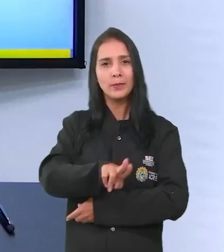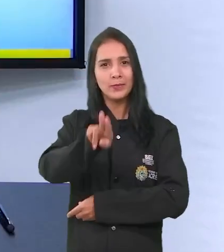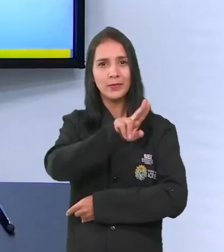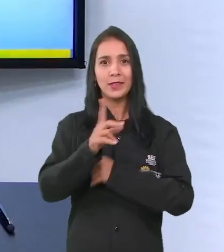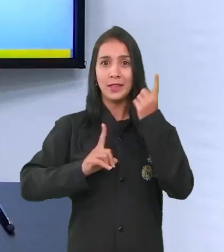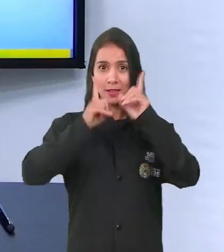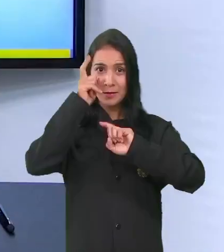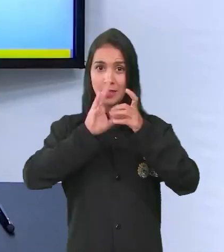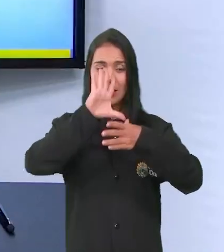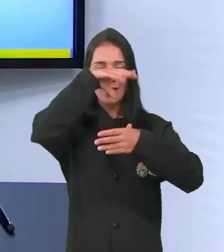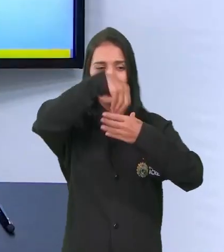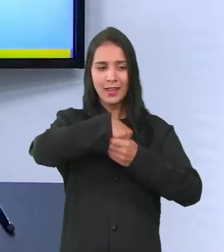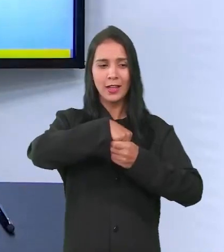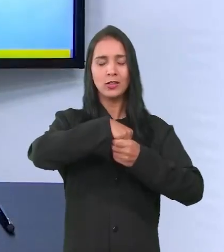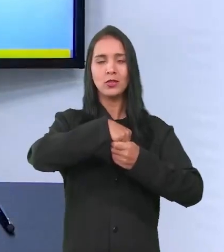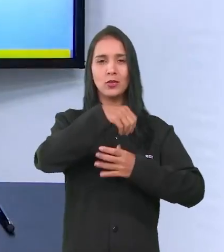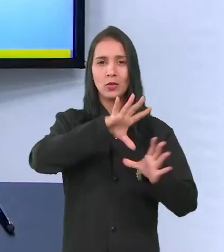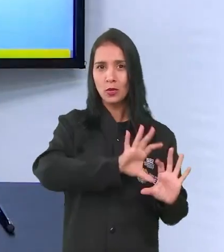pantomima.